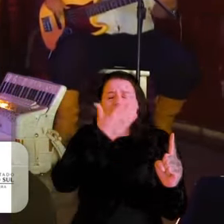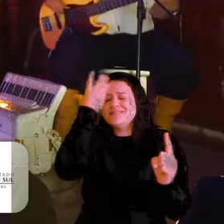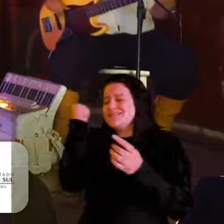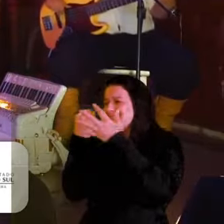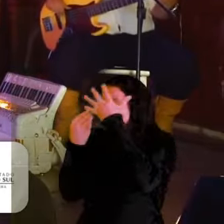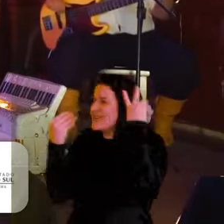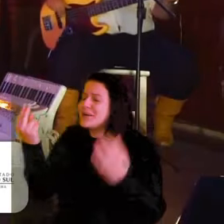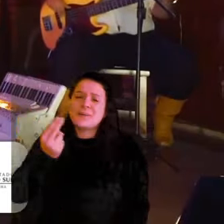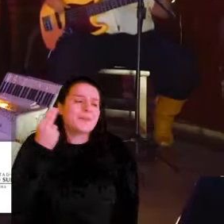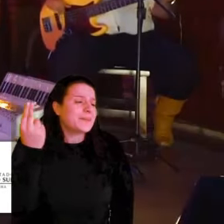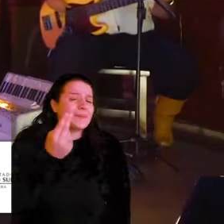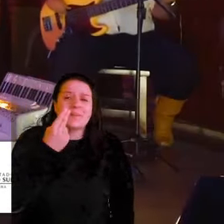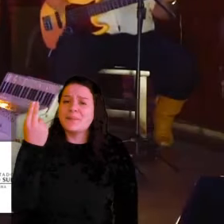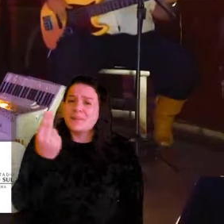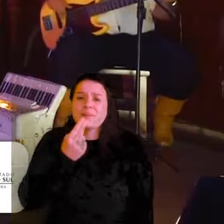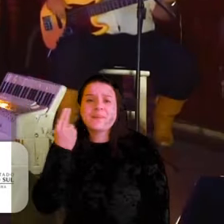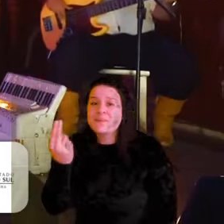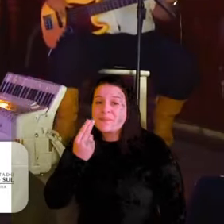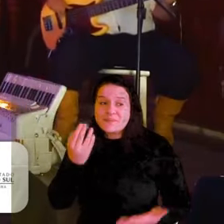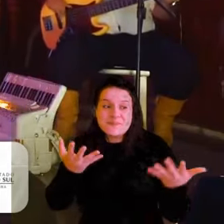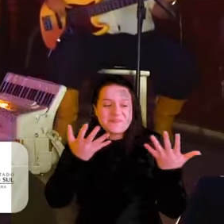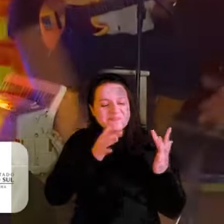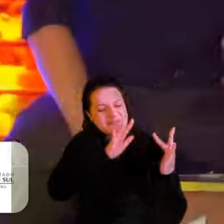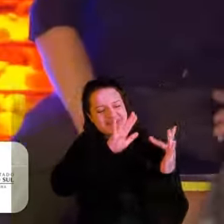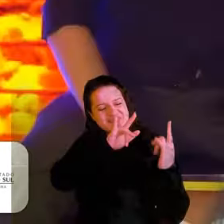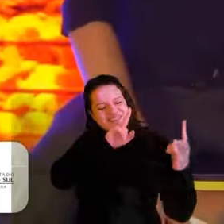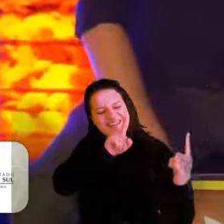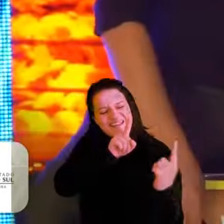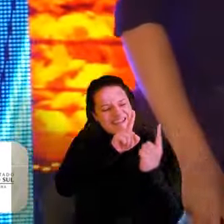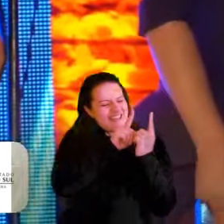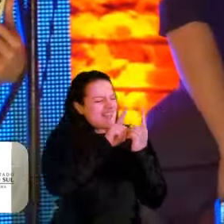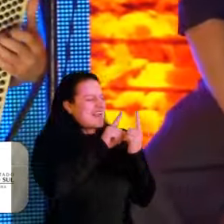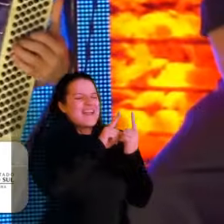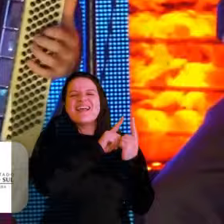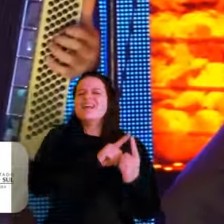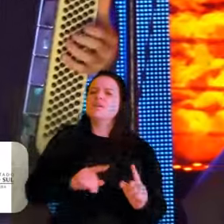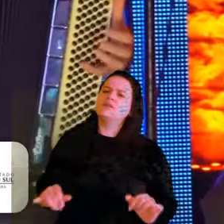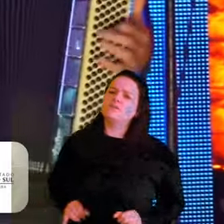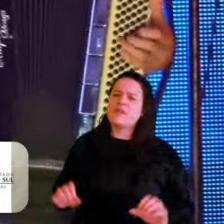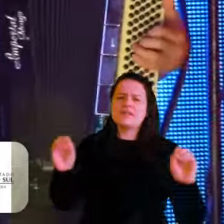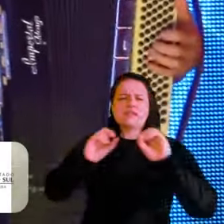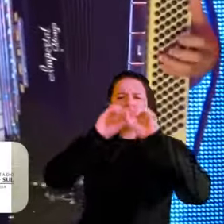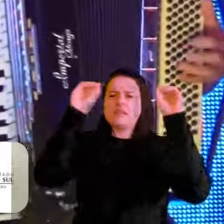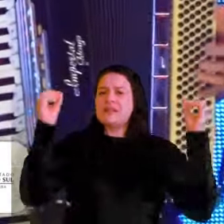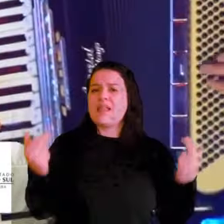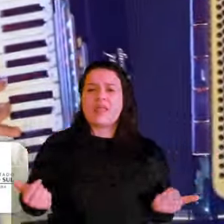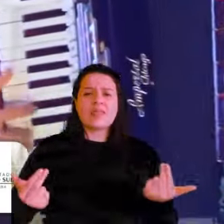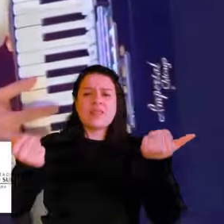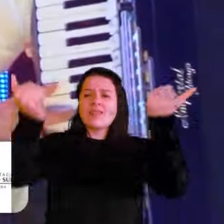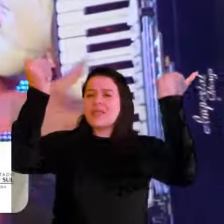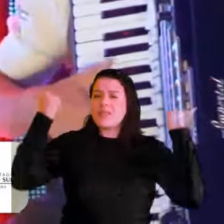Chega de chorar, tentando te esquecer. Quero te namorar, não quero